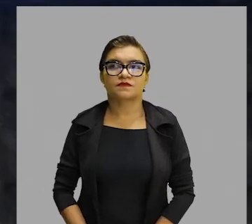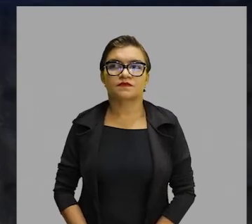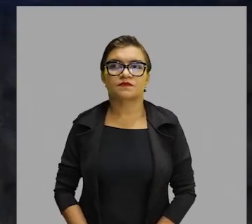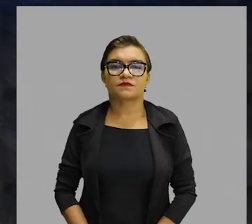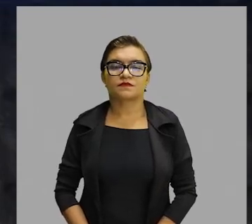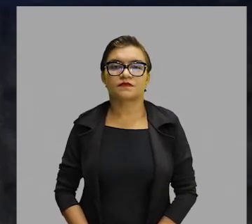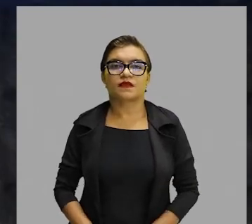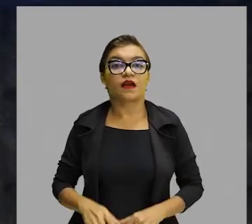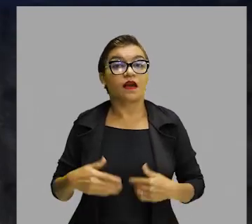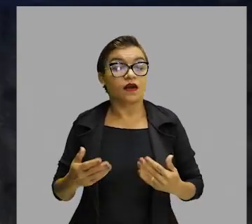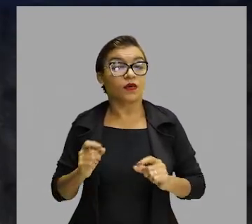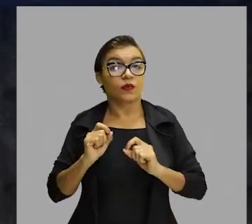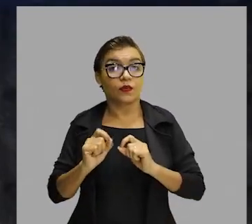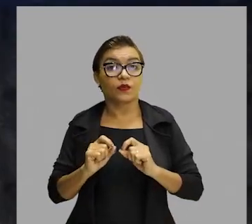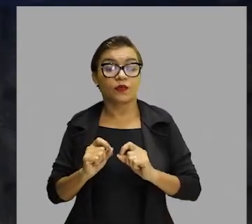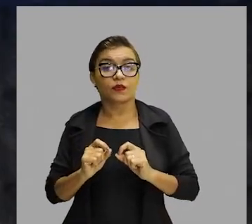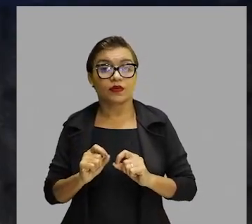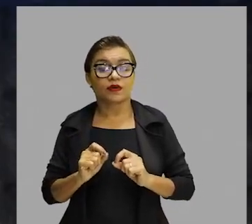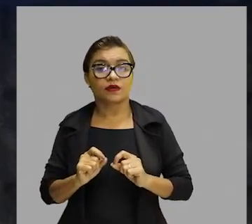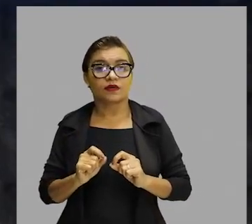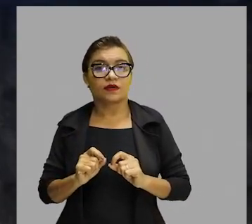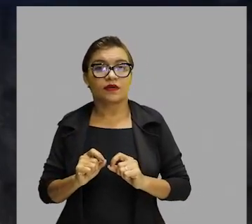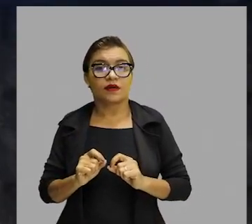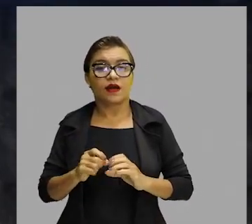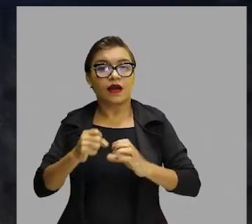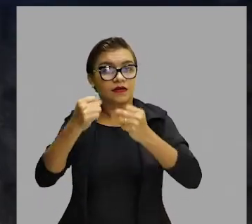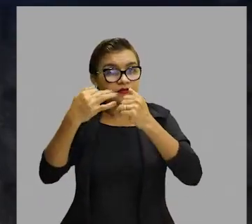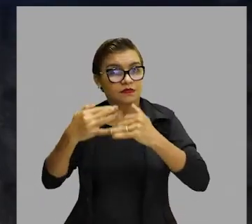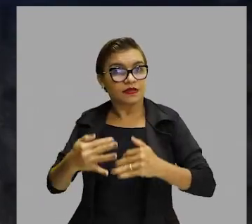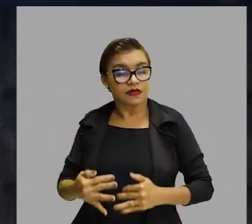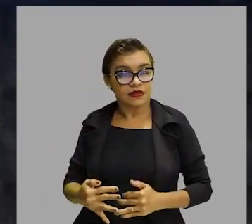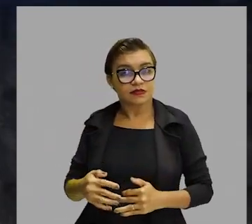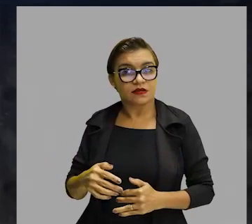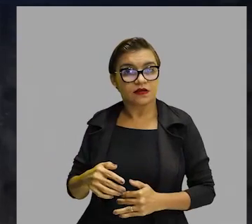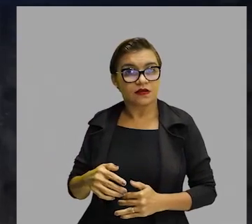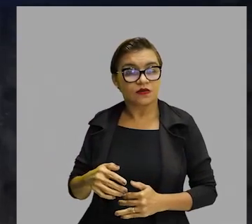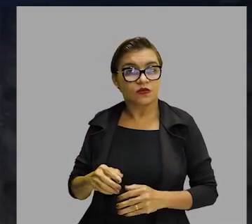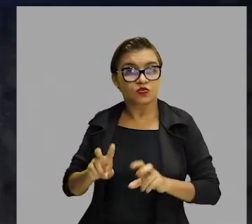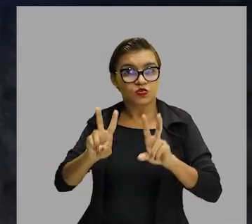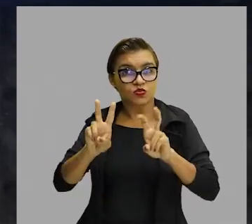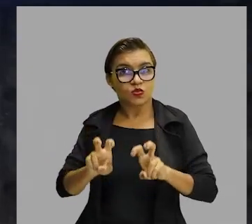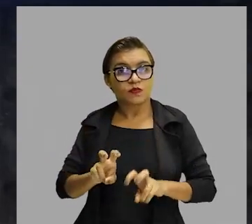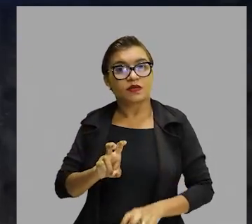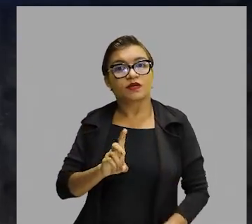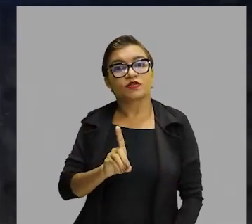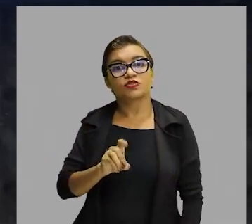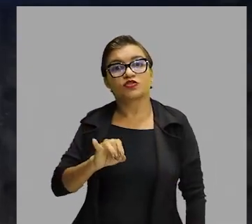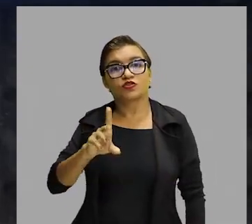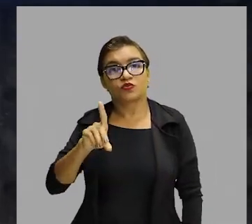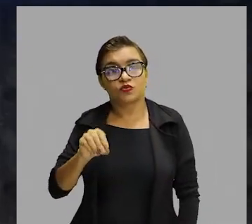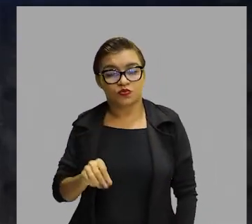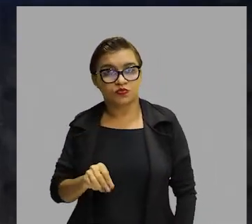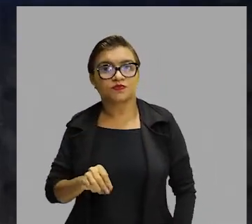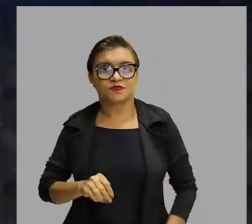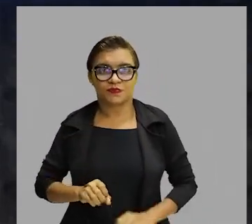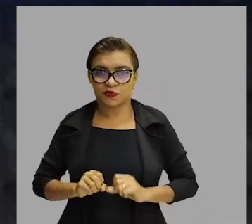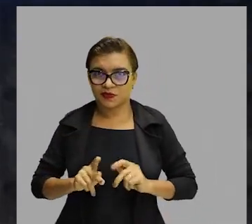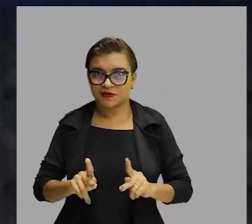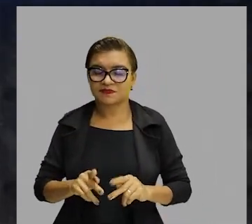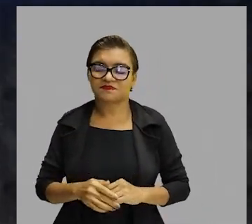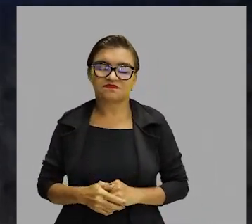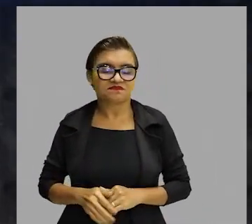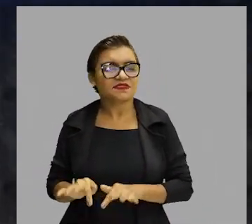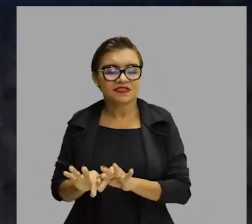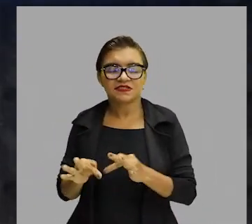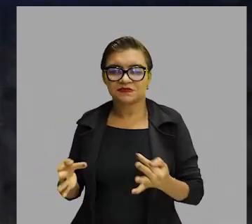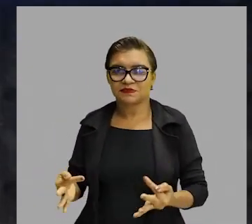o trabalho, né, responsável aí que esse diodo ele vai ter, tá certo? Dentro dos circuitos elétricos. Então, muito